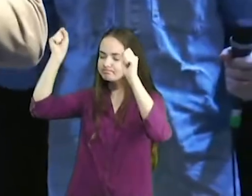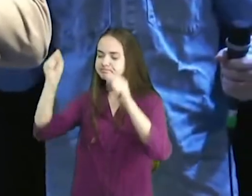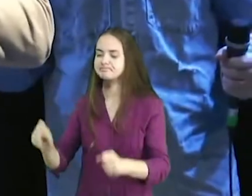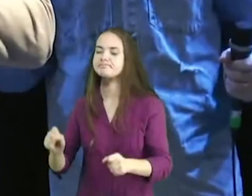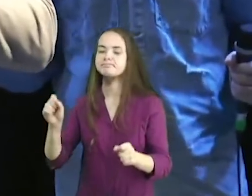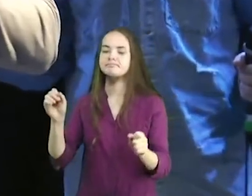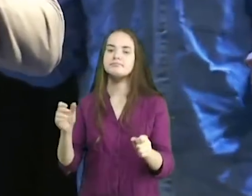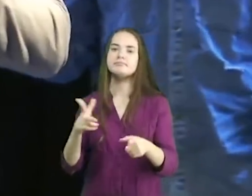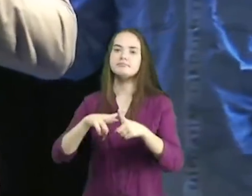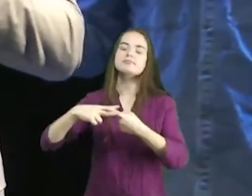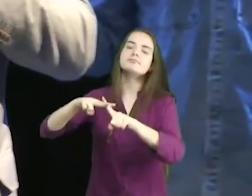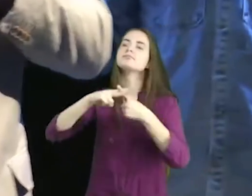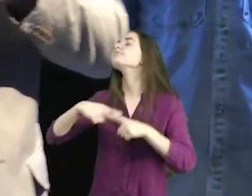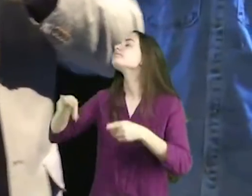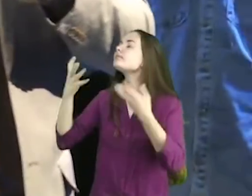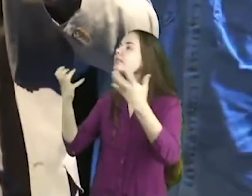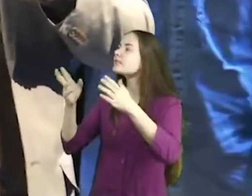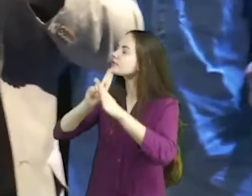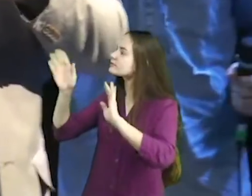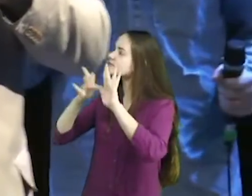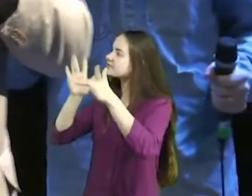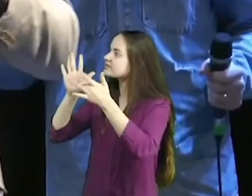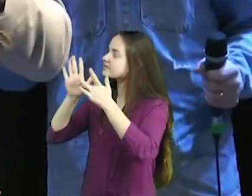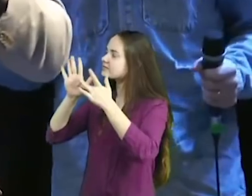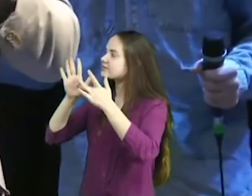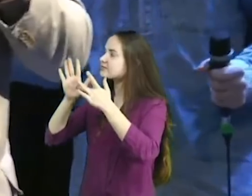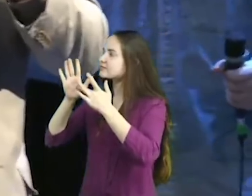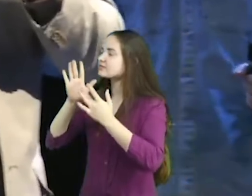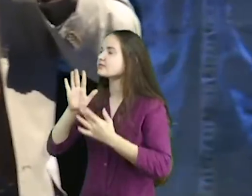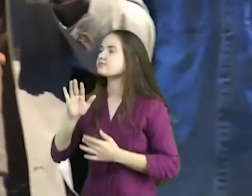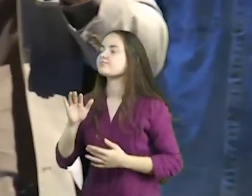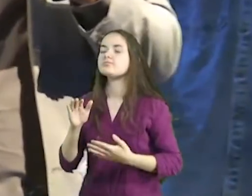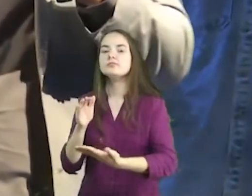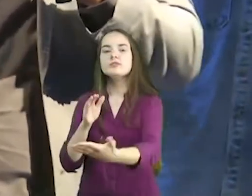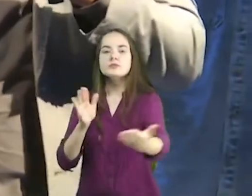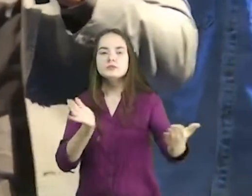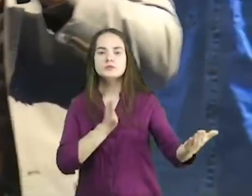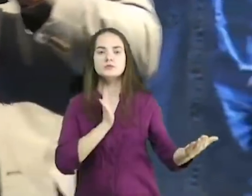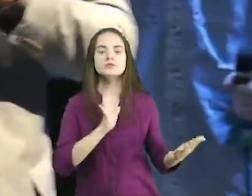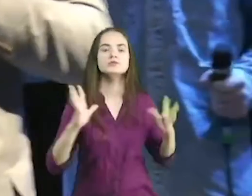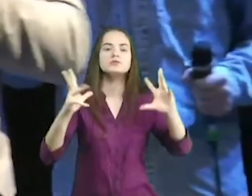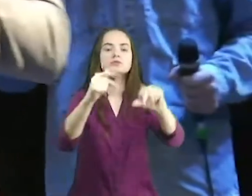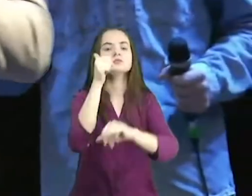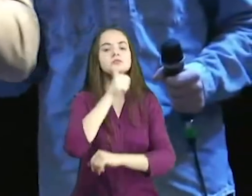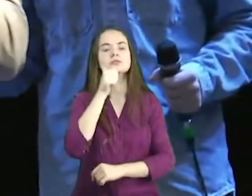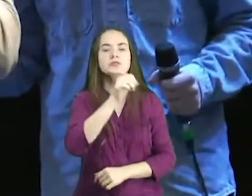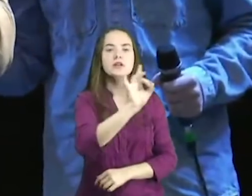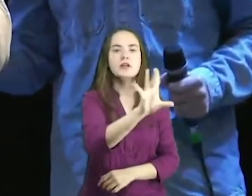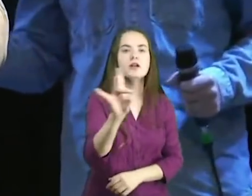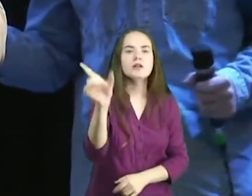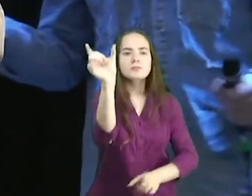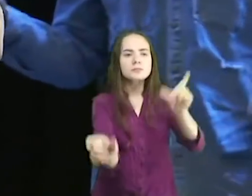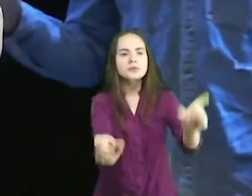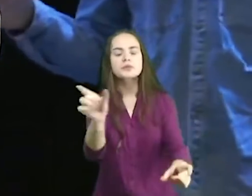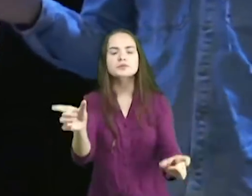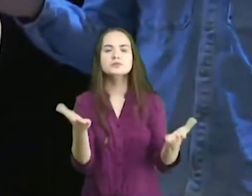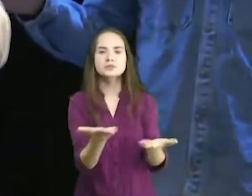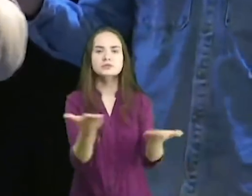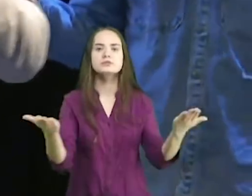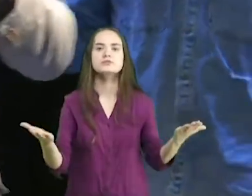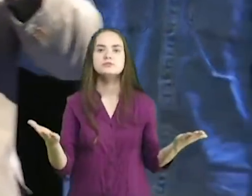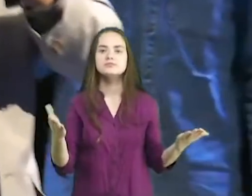resolver. Eu quero, em nome de Jesus, lançar no coração de cada mulher, de cada mãe, de cada homem aqui,